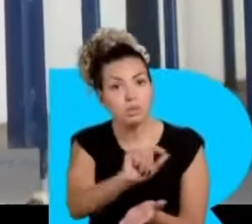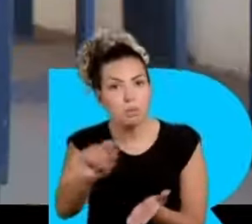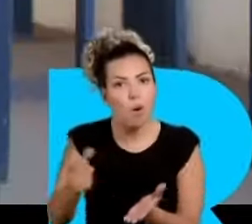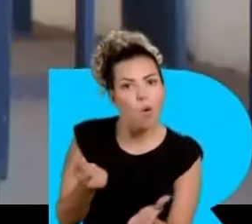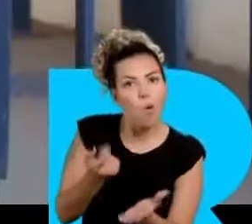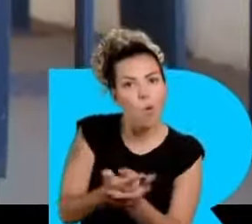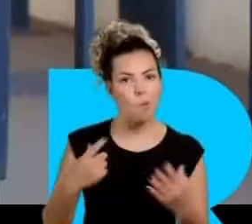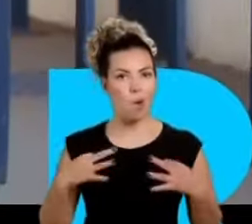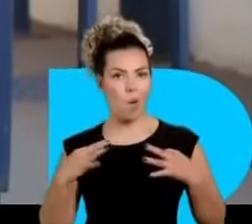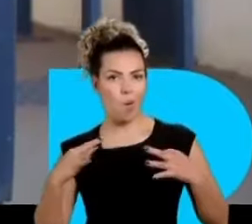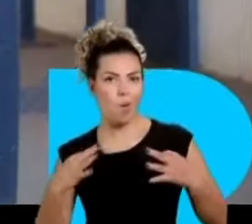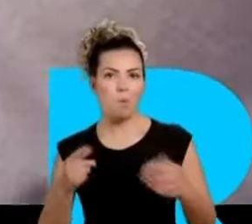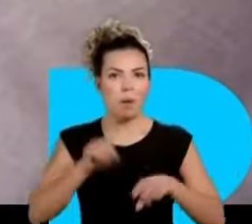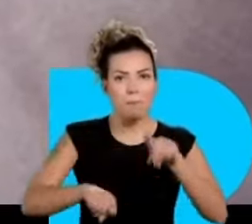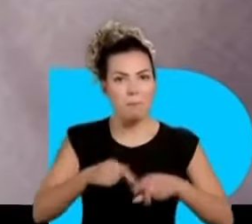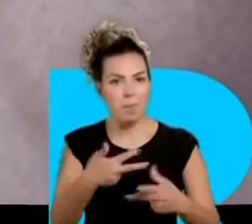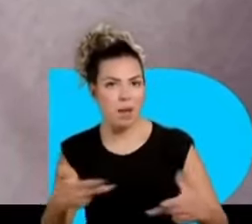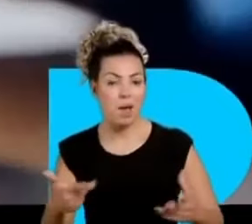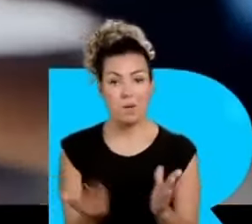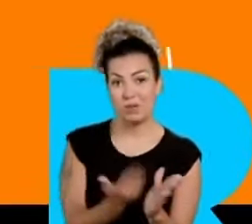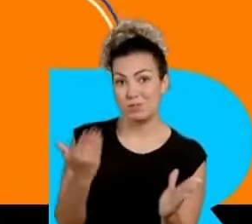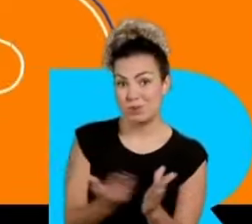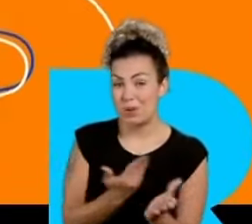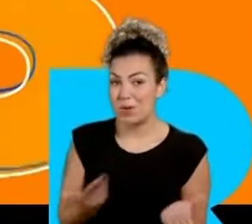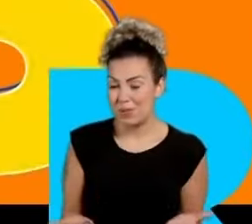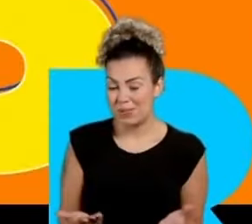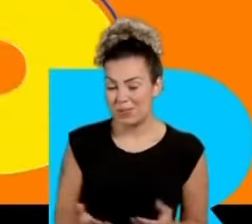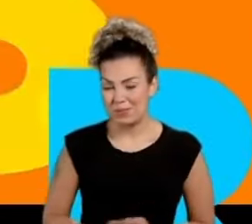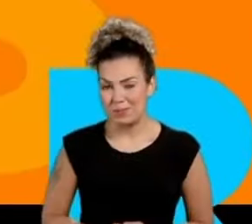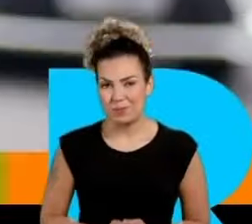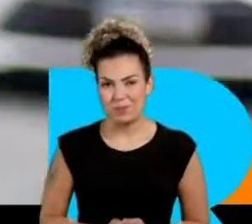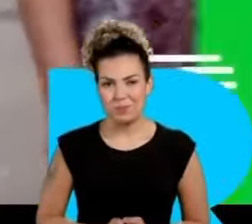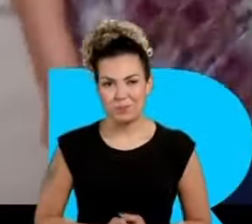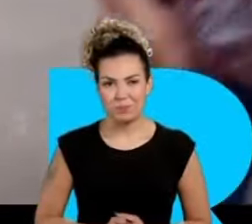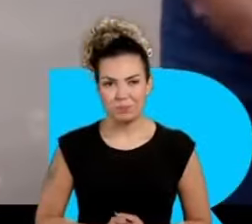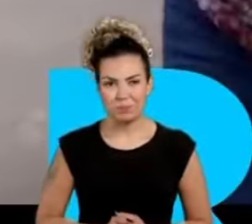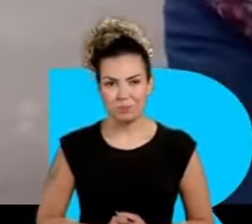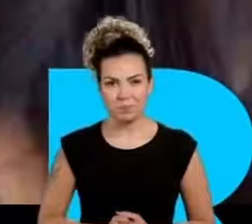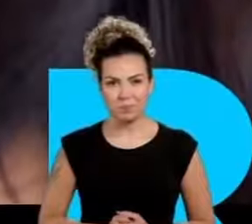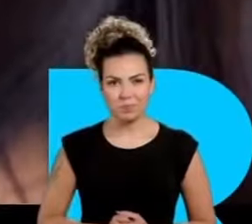R$ 976,99 para a compra de kit de uniforme e material escolar.